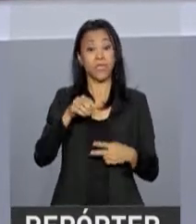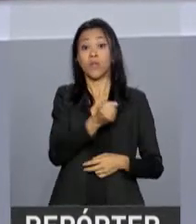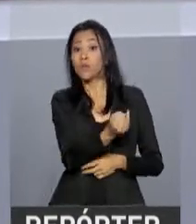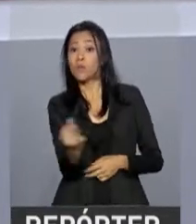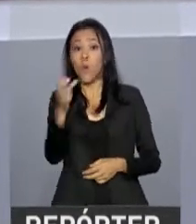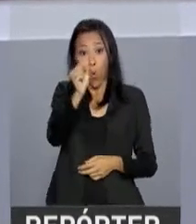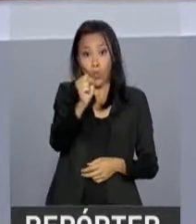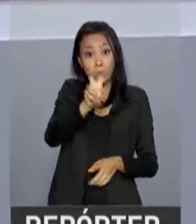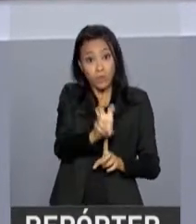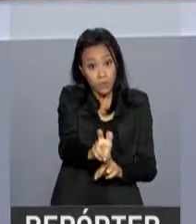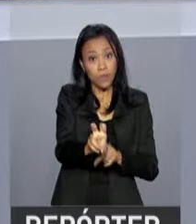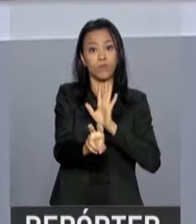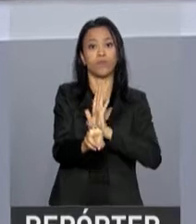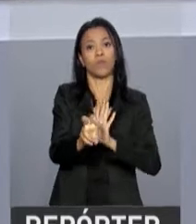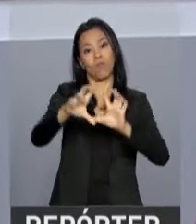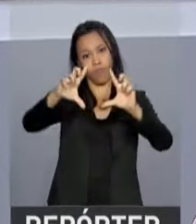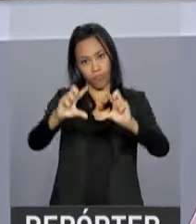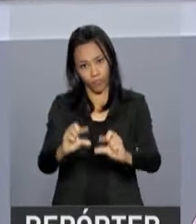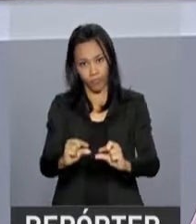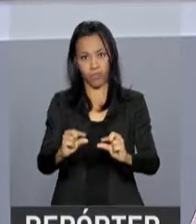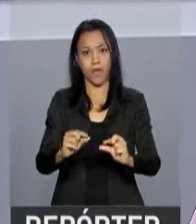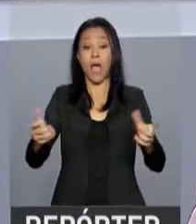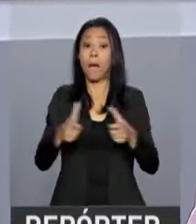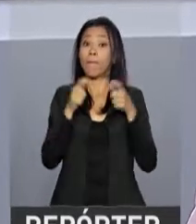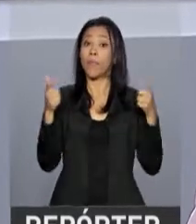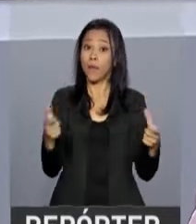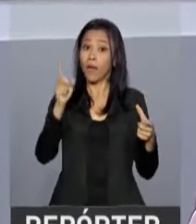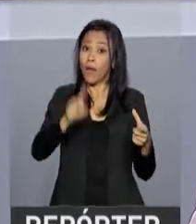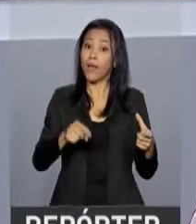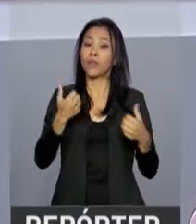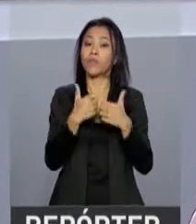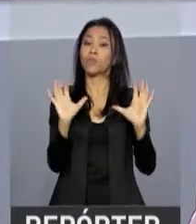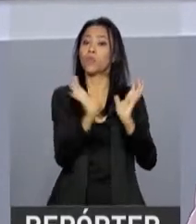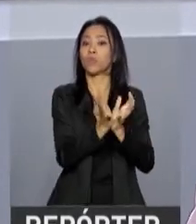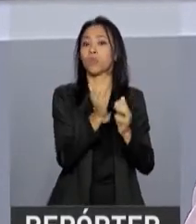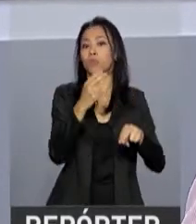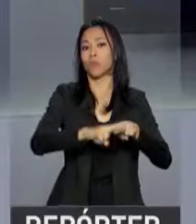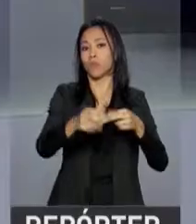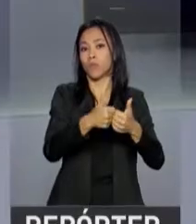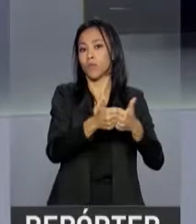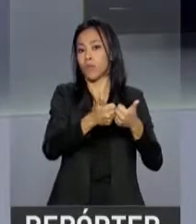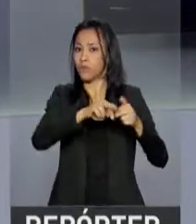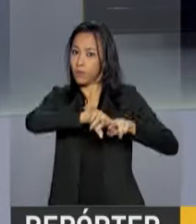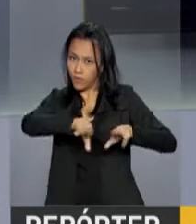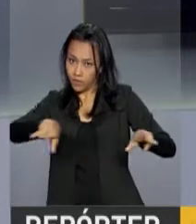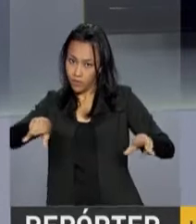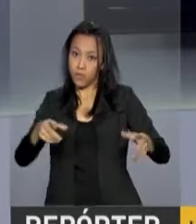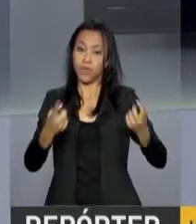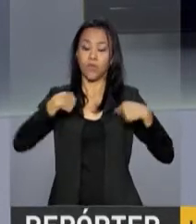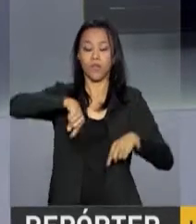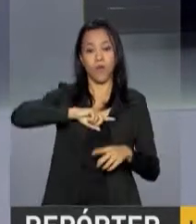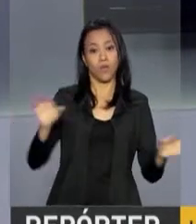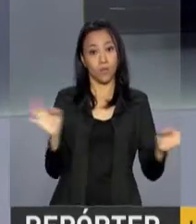classes de despesas apresentaram decréscimo a maior contribuição partiu do grupo transportes nós ficamos por aqui